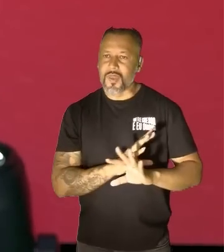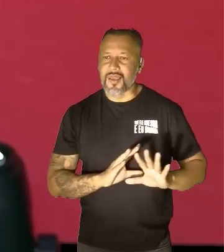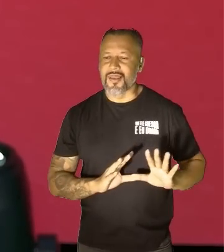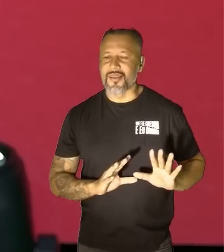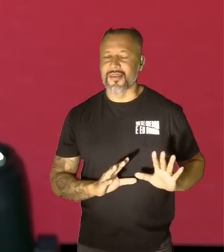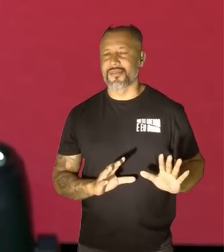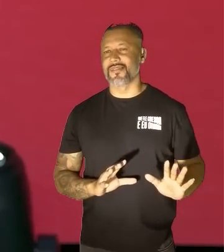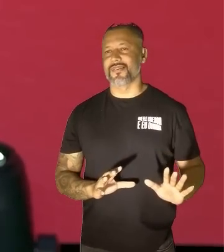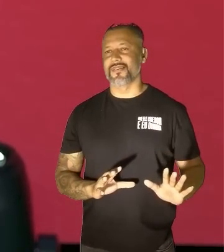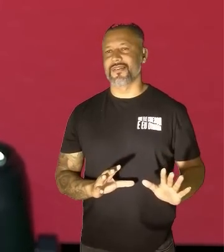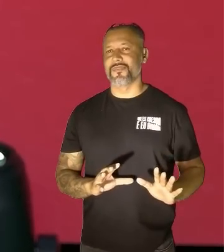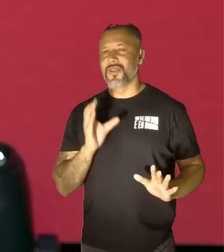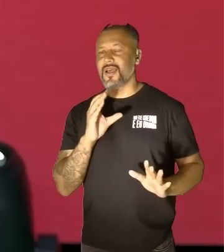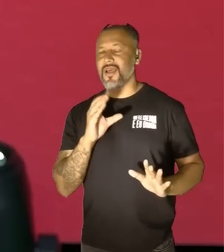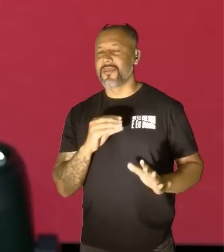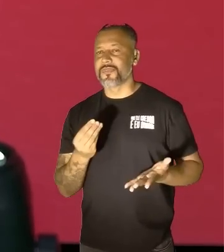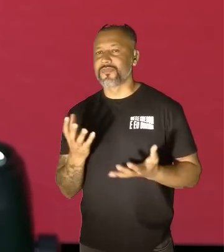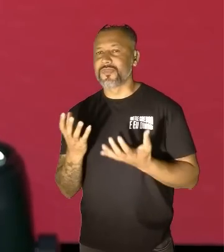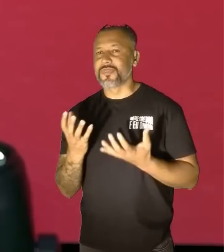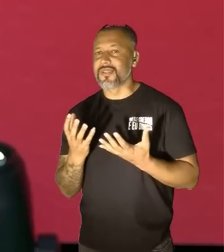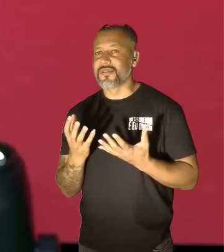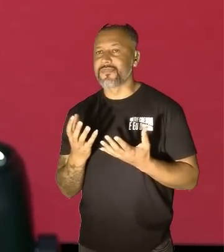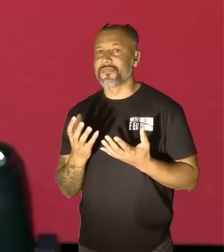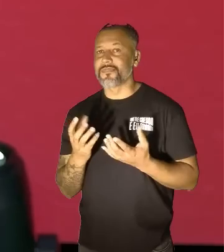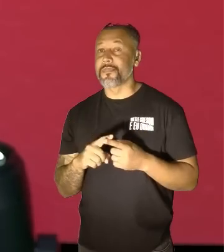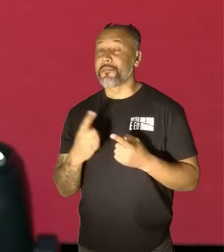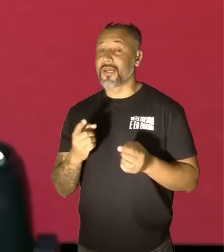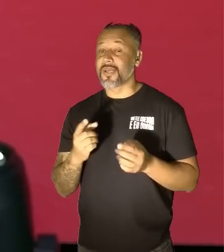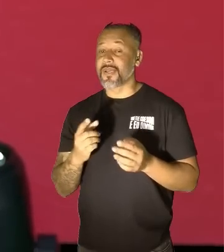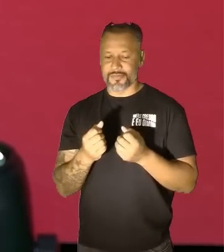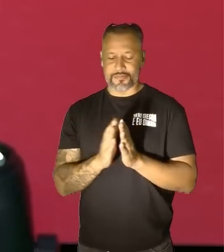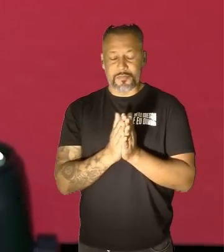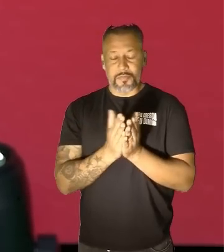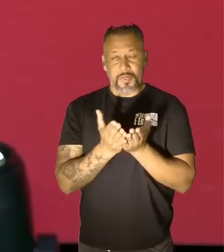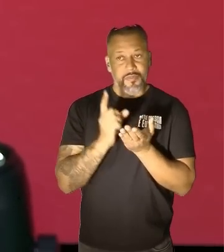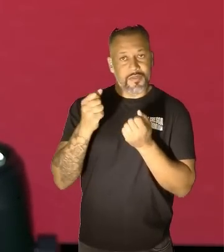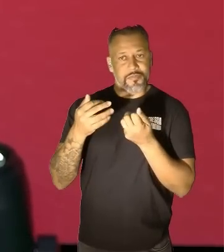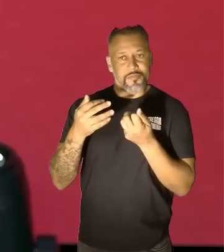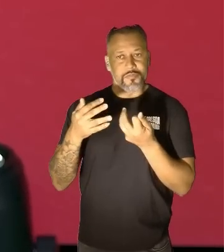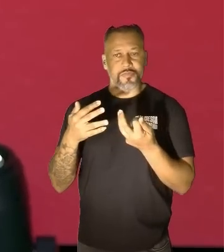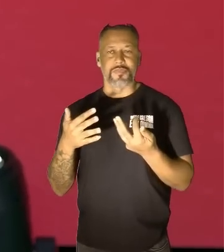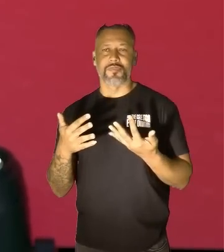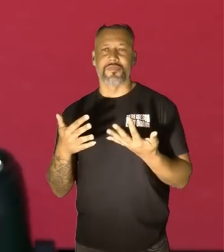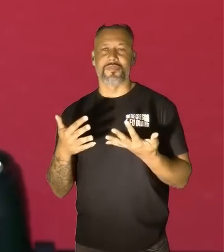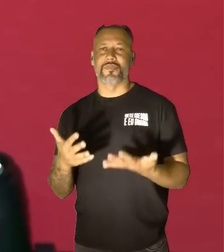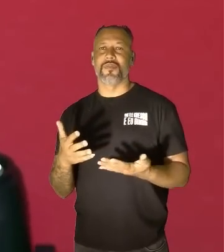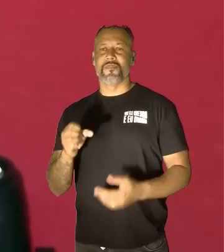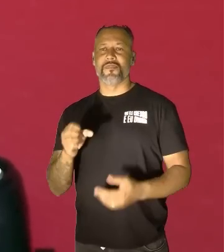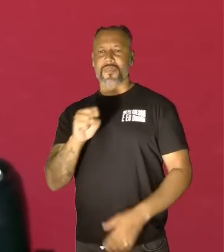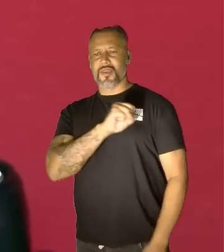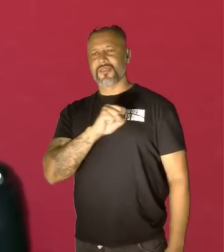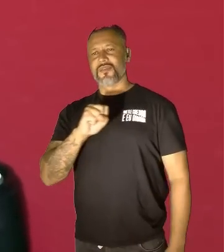a Bíblia diz que Ana demorou 3 anos para desmamar Samuel.